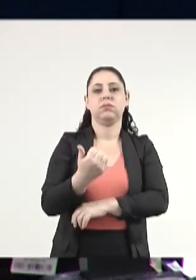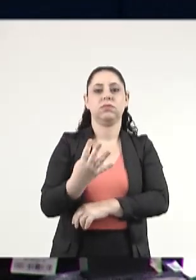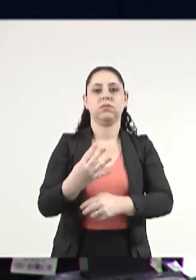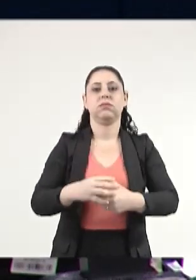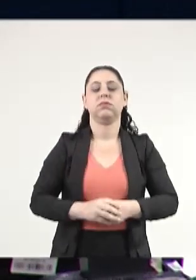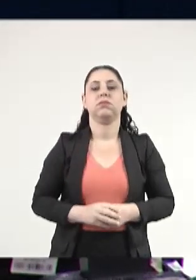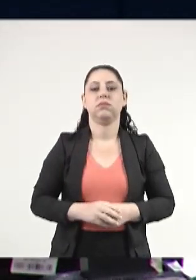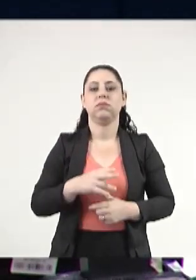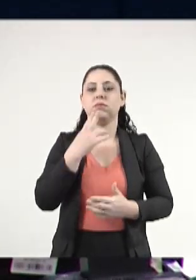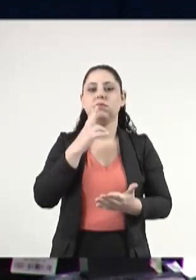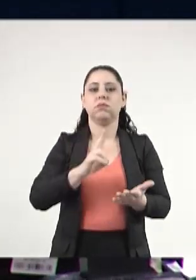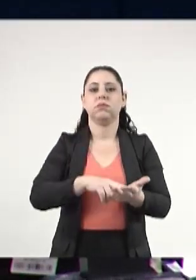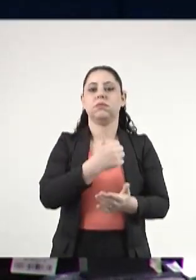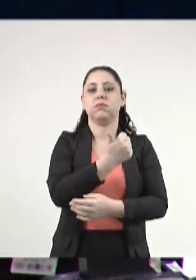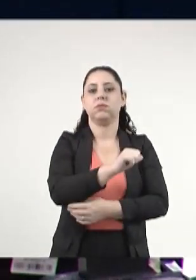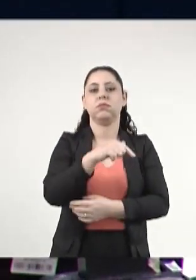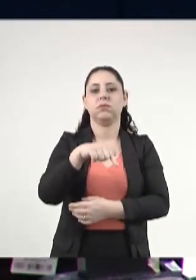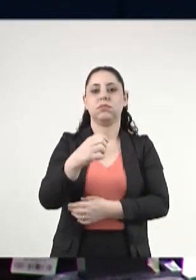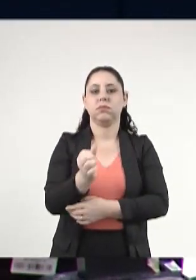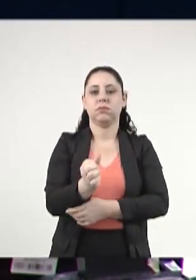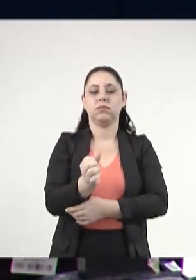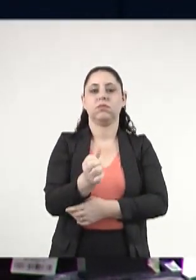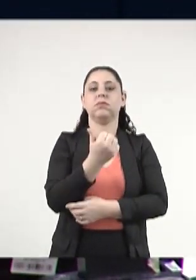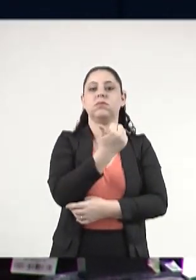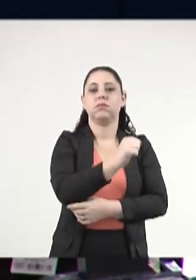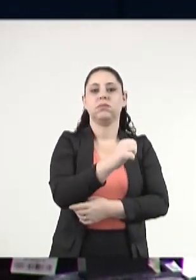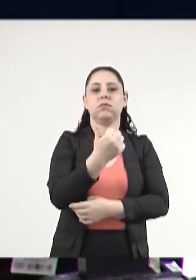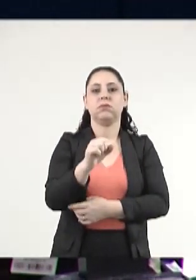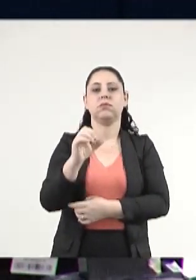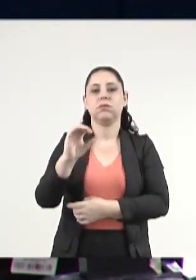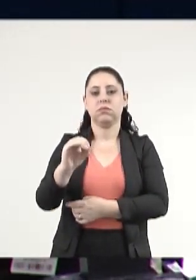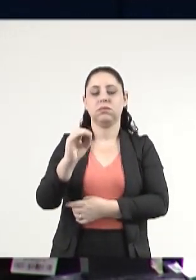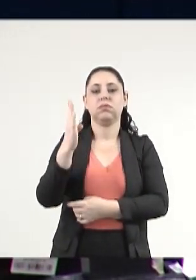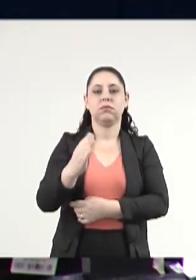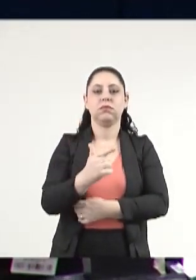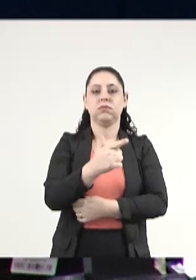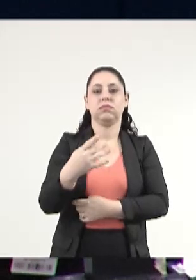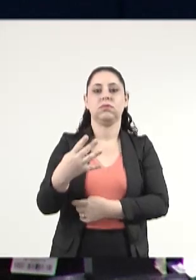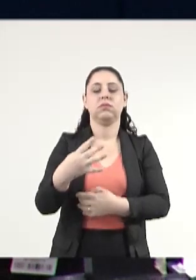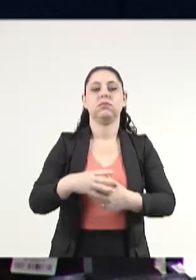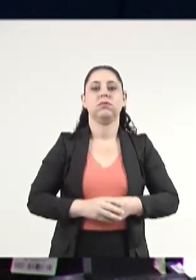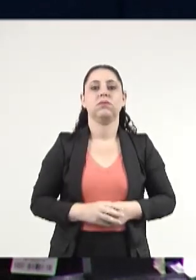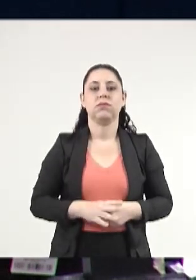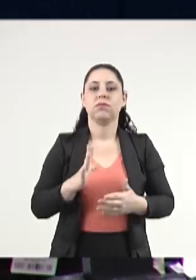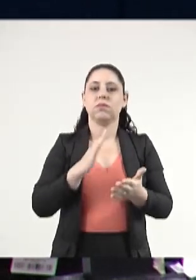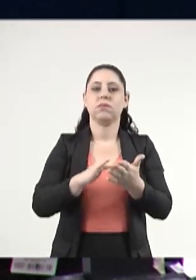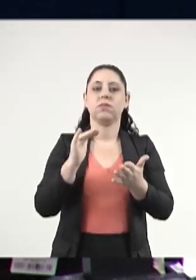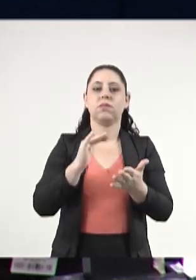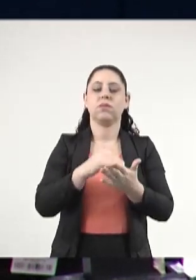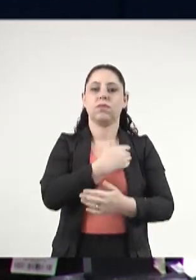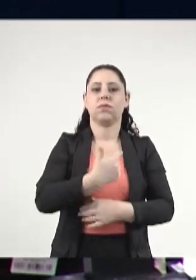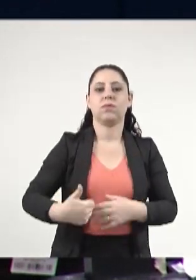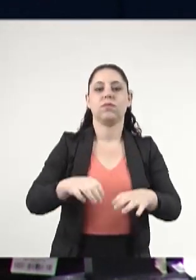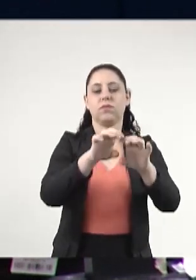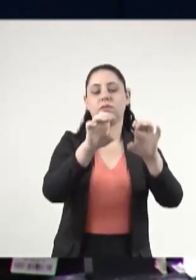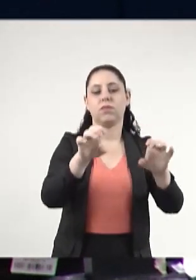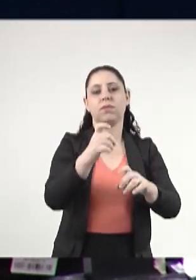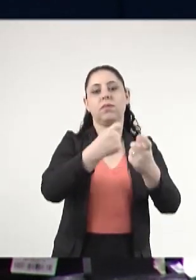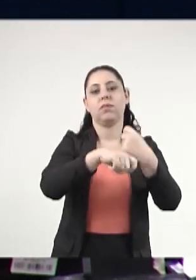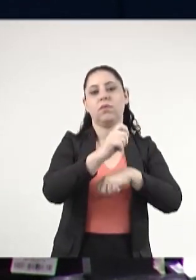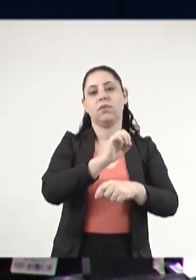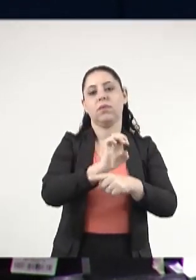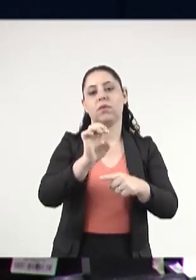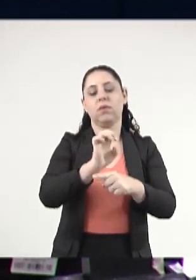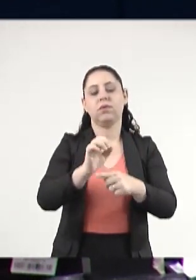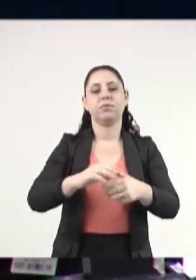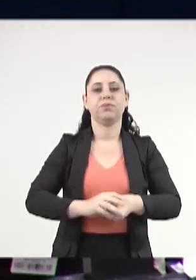2024. Cartas número 876 e 880/24 da Secretaria de Governo e Gestão Estratégica de